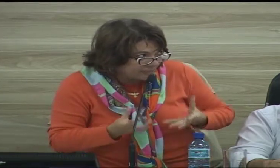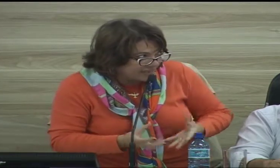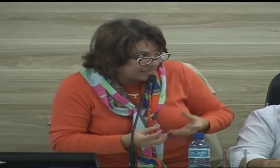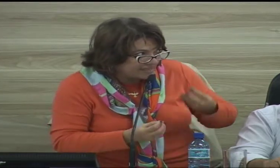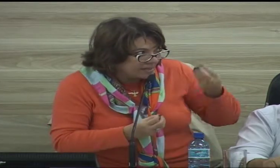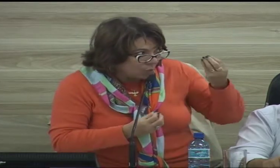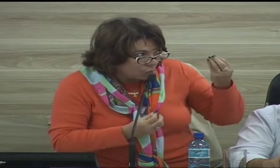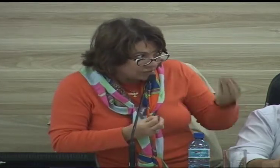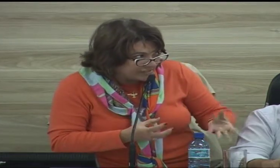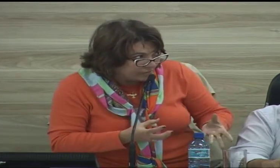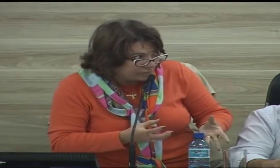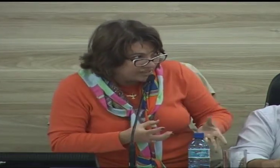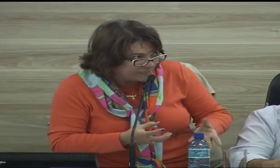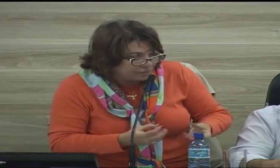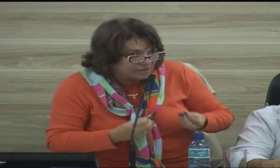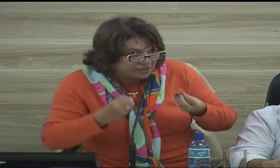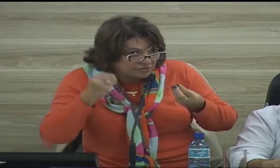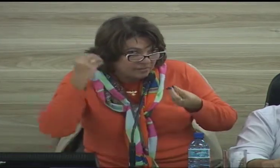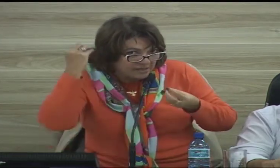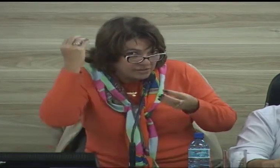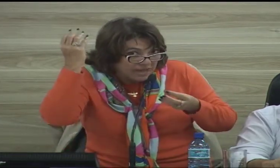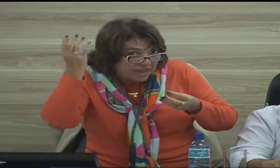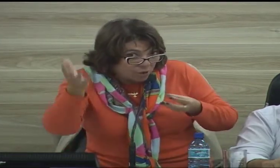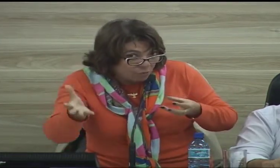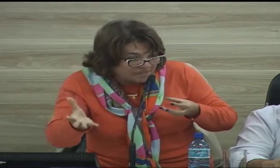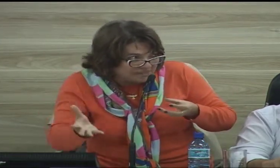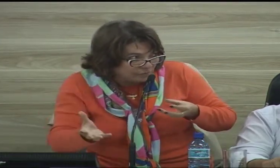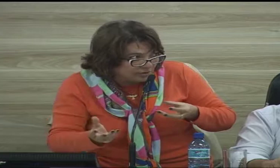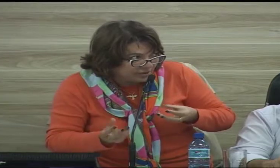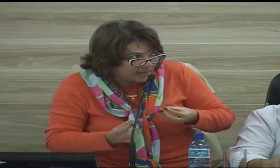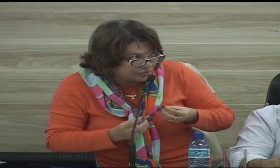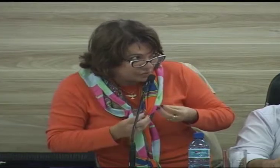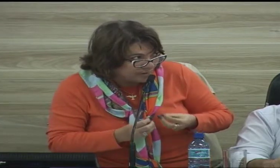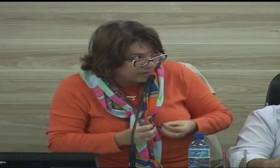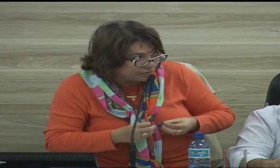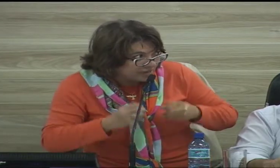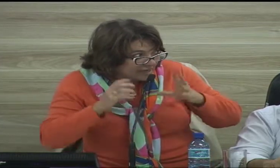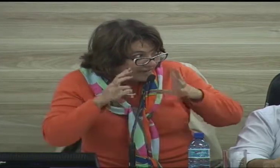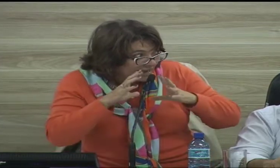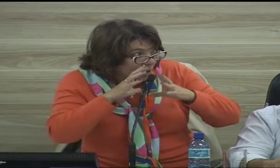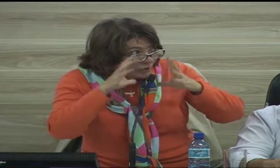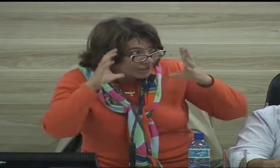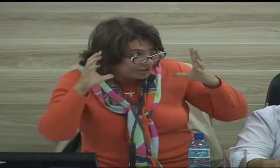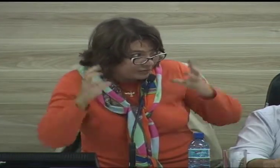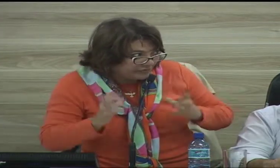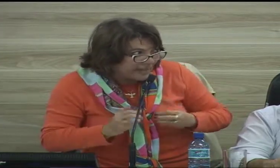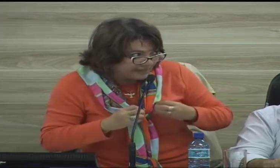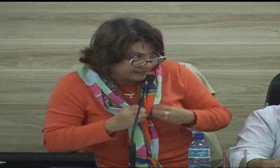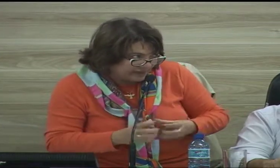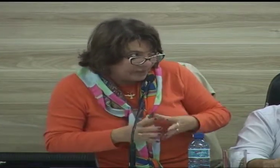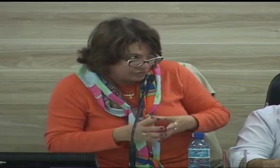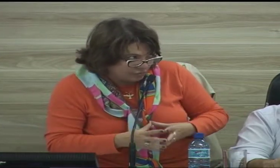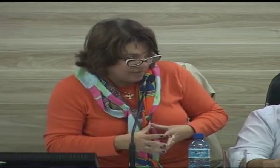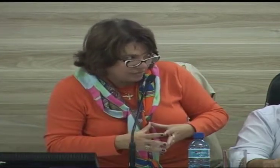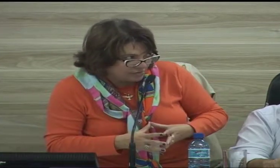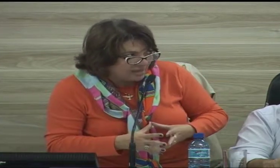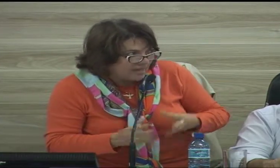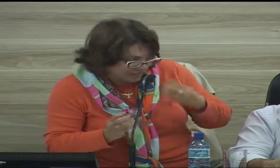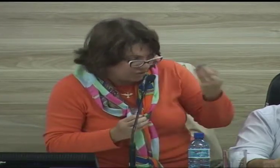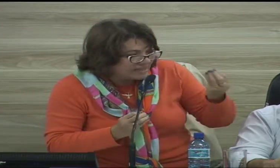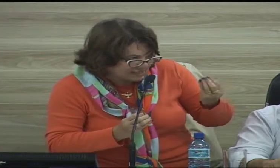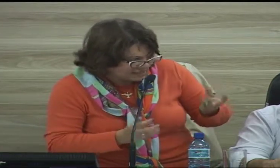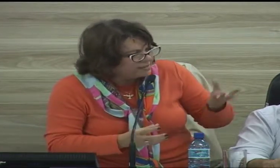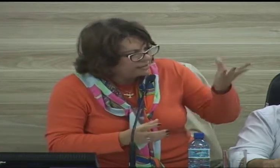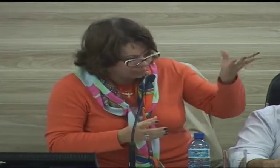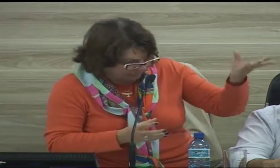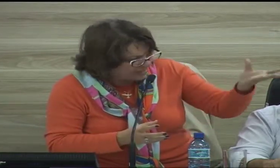isso que preza o Conselho Municipal de Direitos Humanos, a Comissão de Direitos Humanos, né, quando a gente fala de direitos humanos. Era